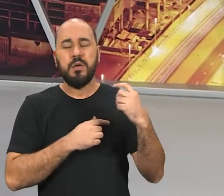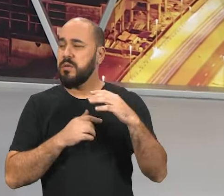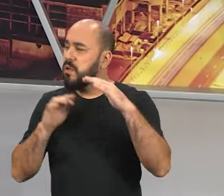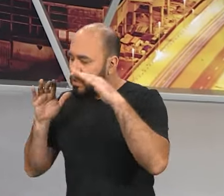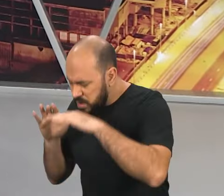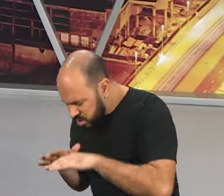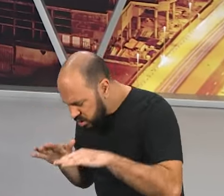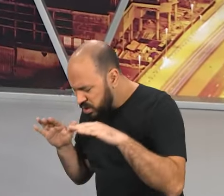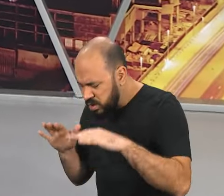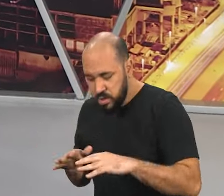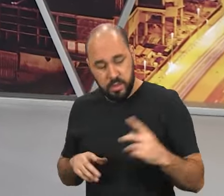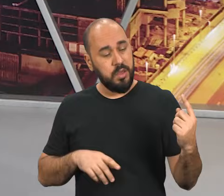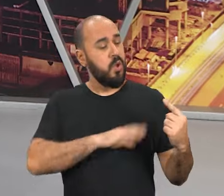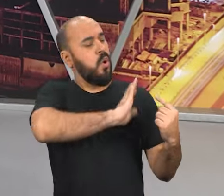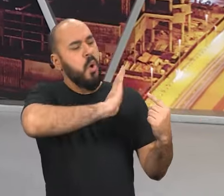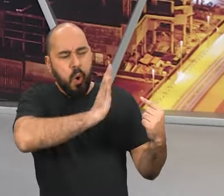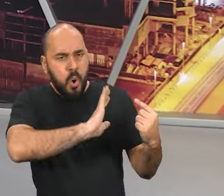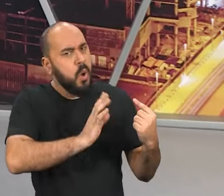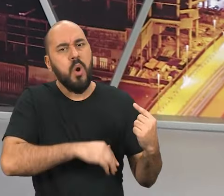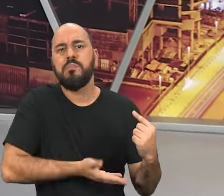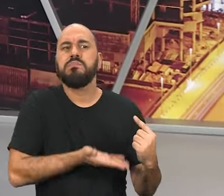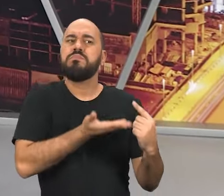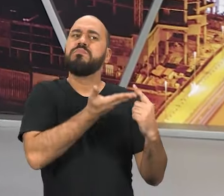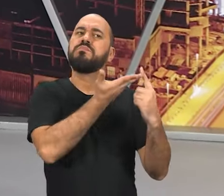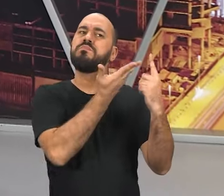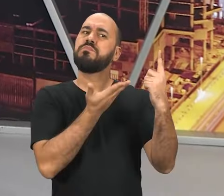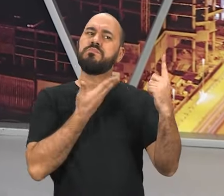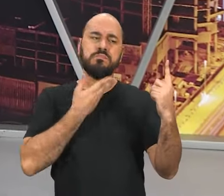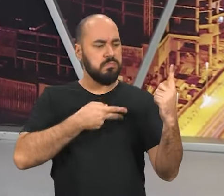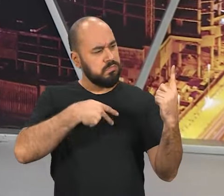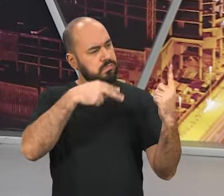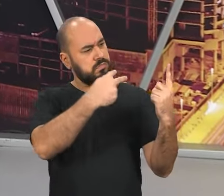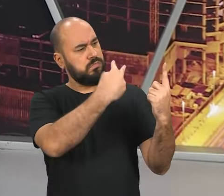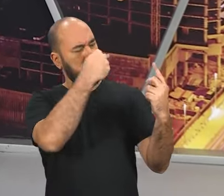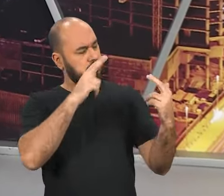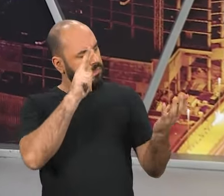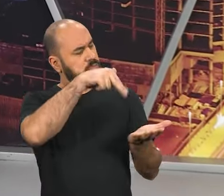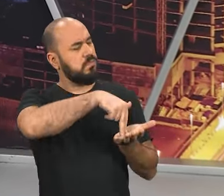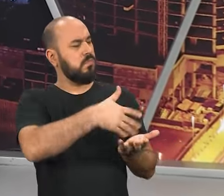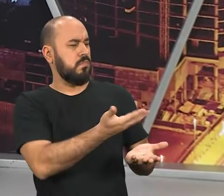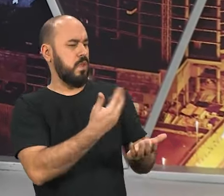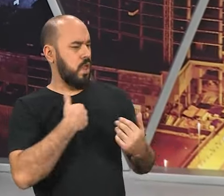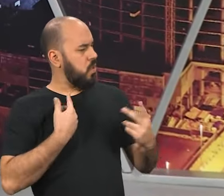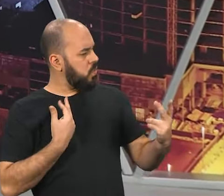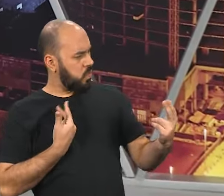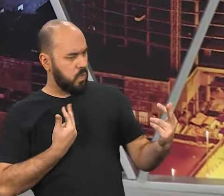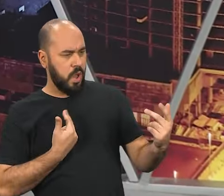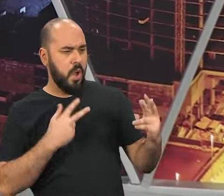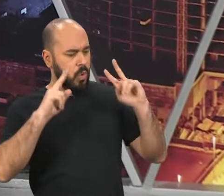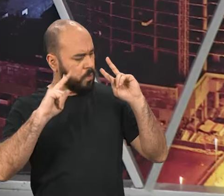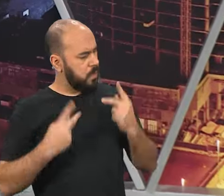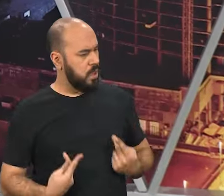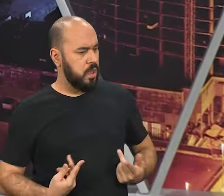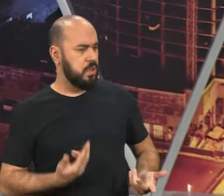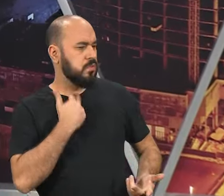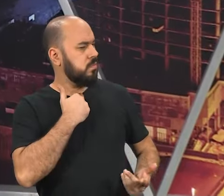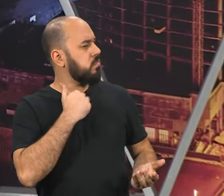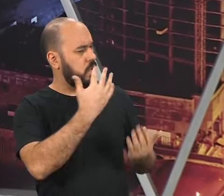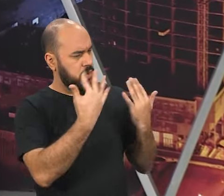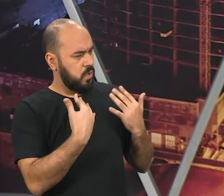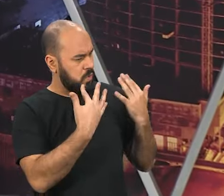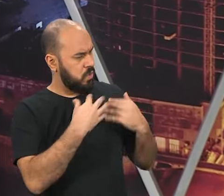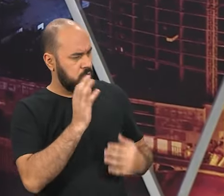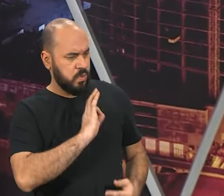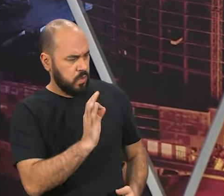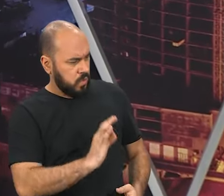falou assim, não faça isso, levanta-te, ergue-te, que eu também sou homem como você. Se Pedro fosse